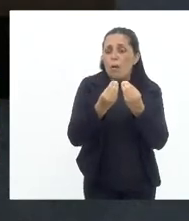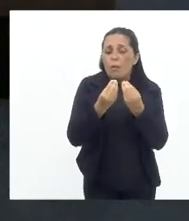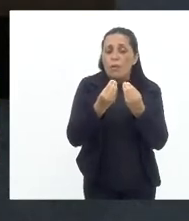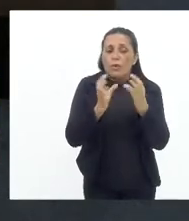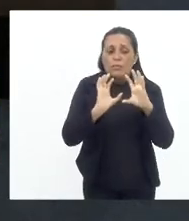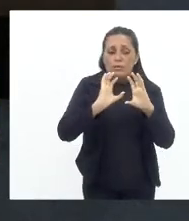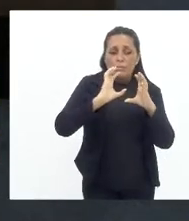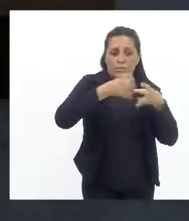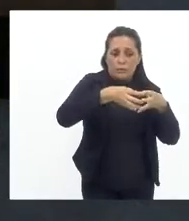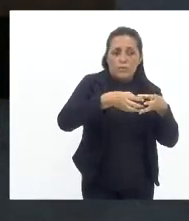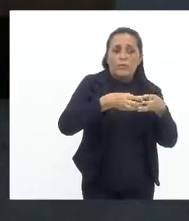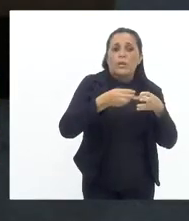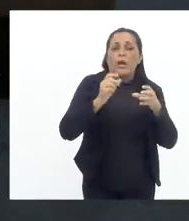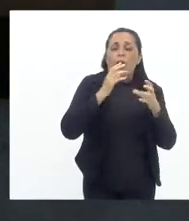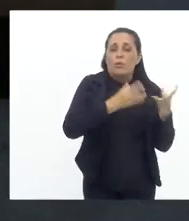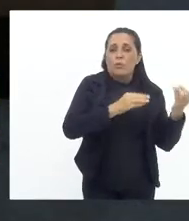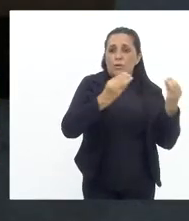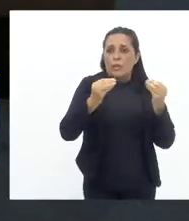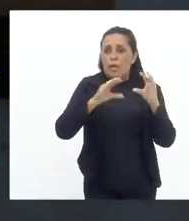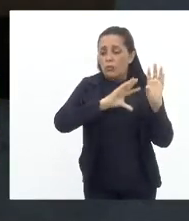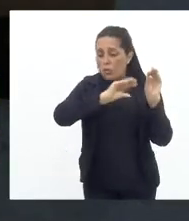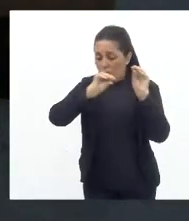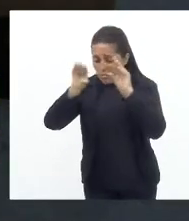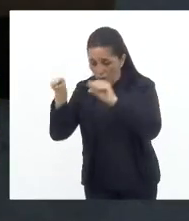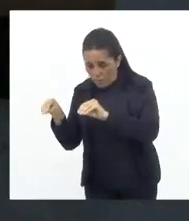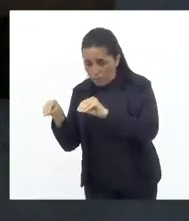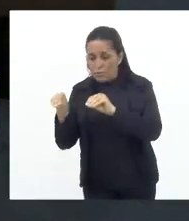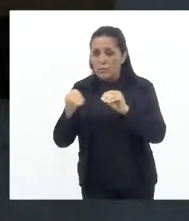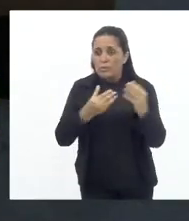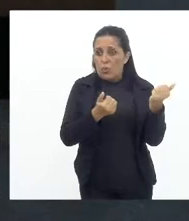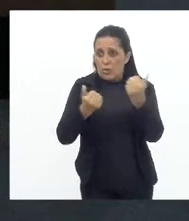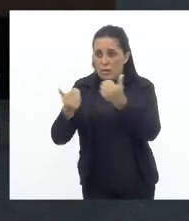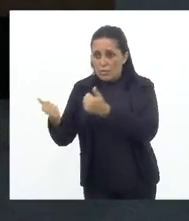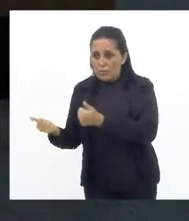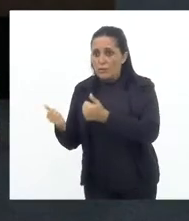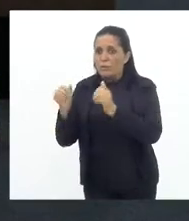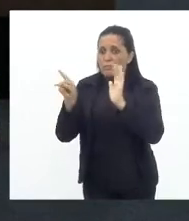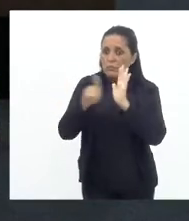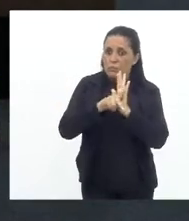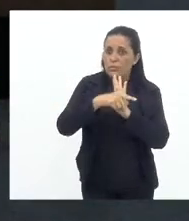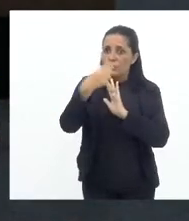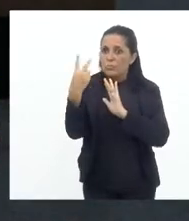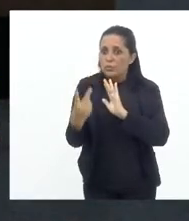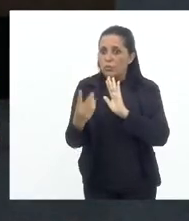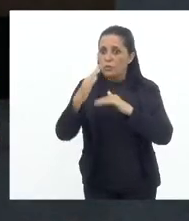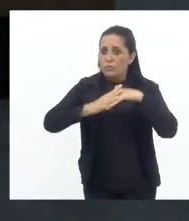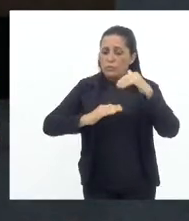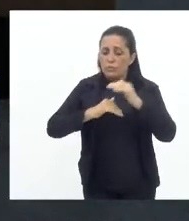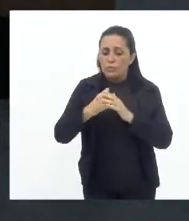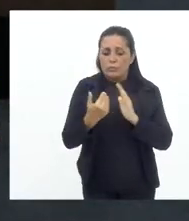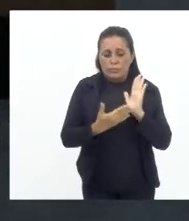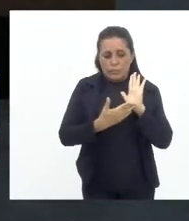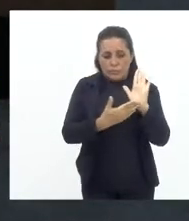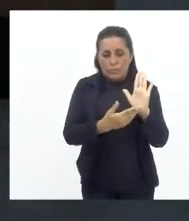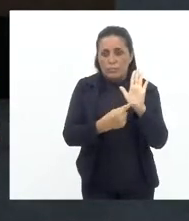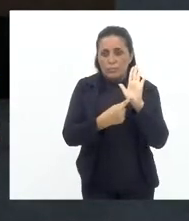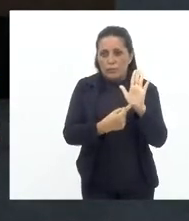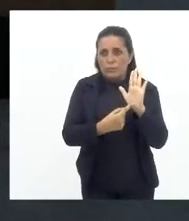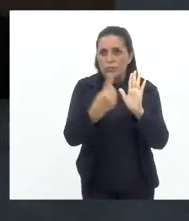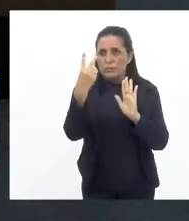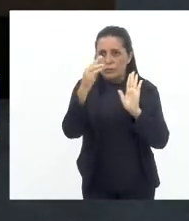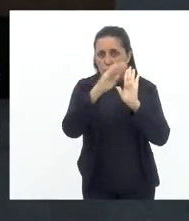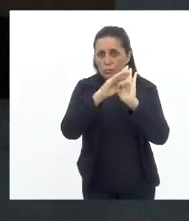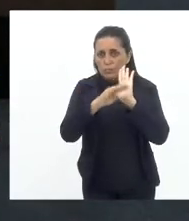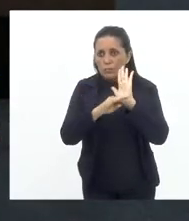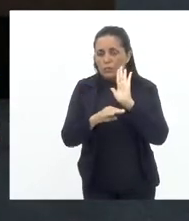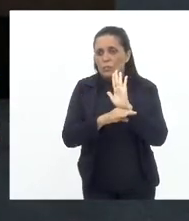socioeducativo dos Adolescentes dois profissionais então a gente apresentou algumas emendas ao projeto no sentido